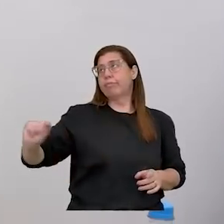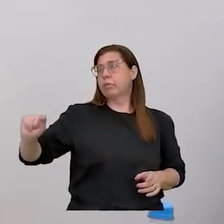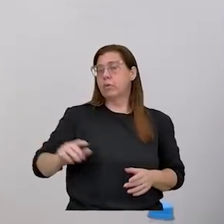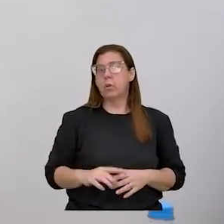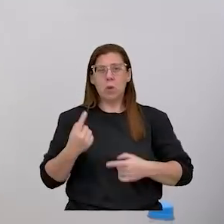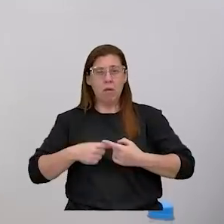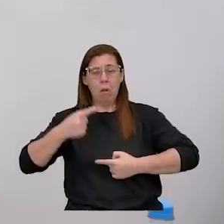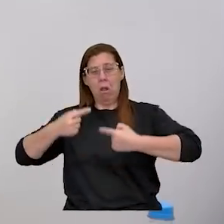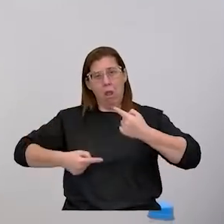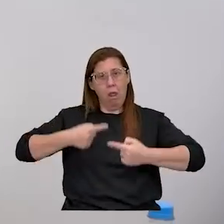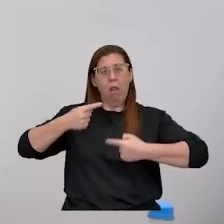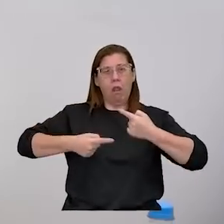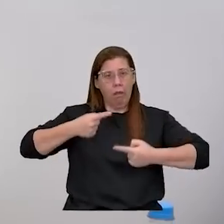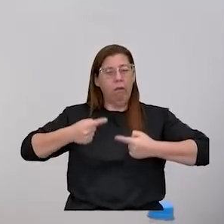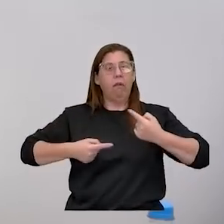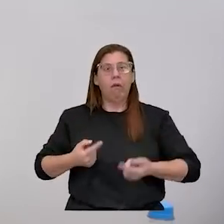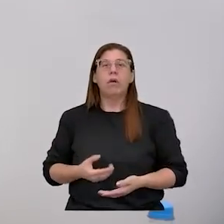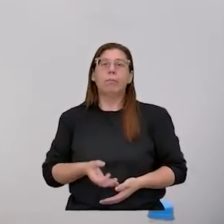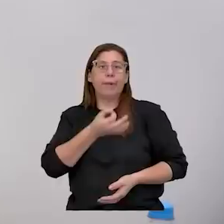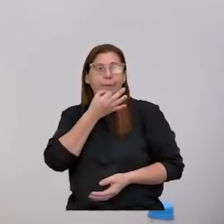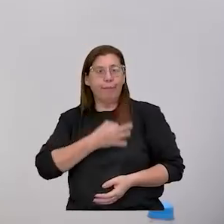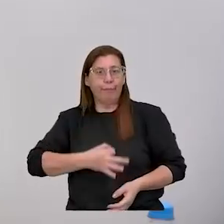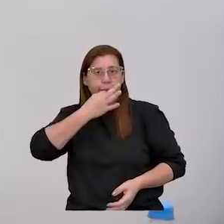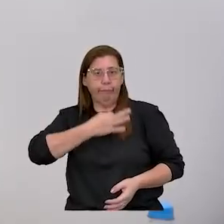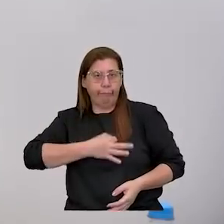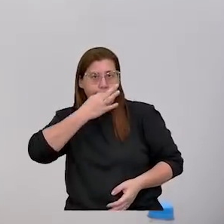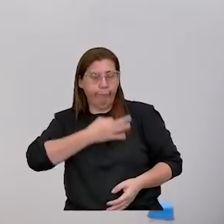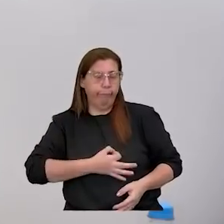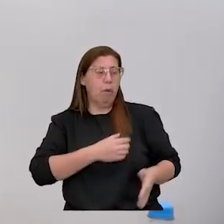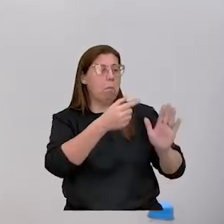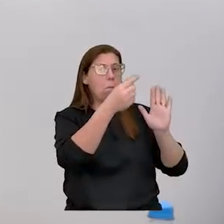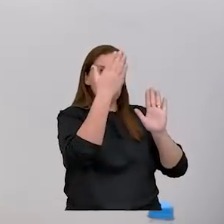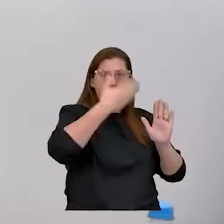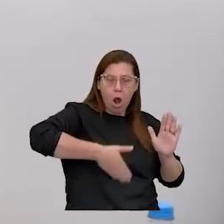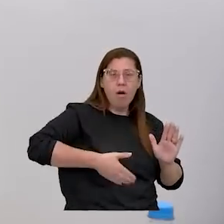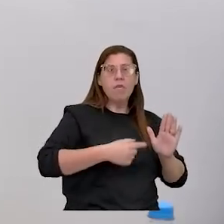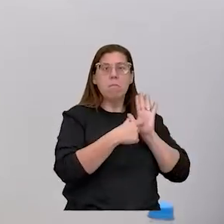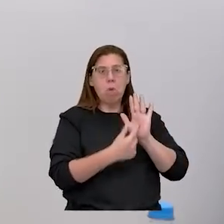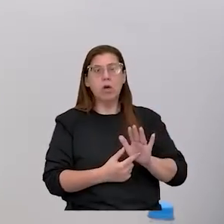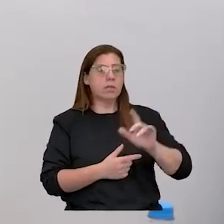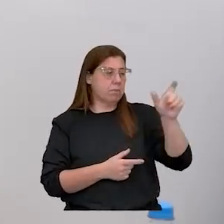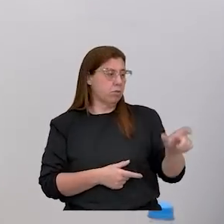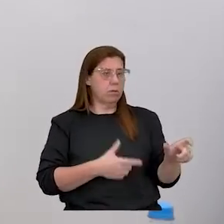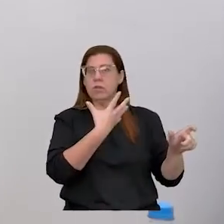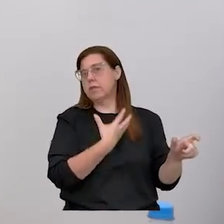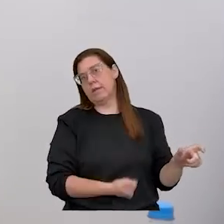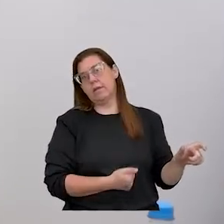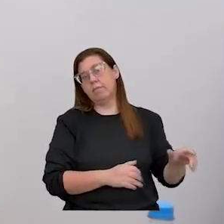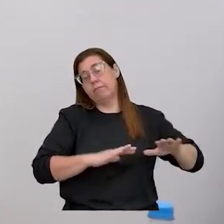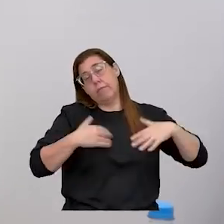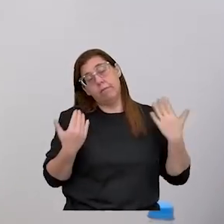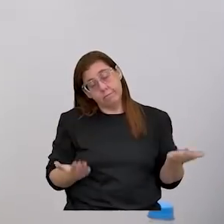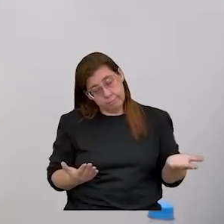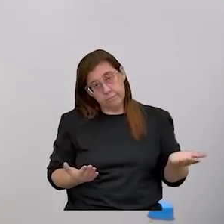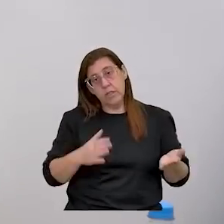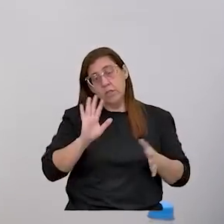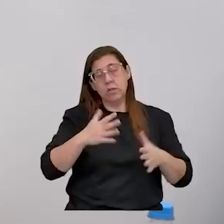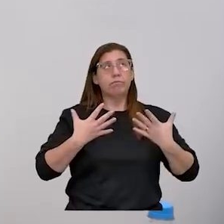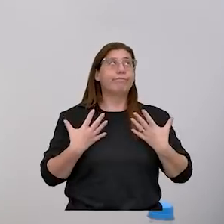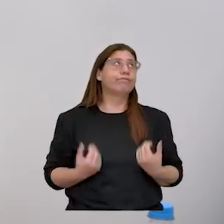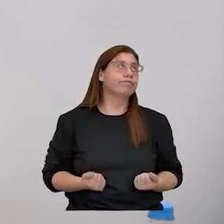Isso. Então, o debate regrado. Então, nós vimos ali, de modo geral, o que caracteriza aí um debate. Agora,